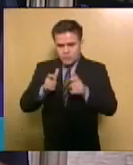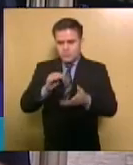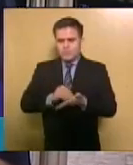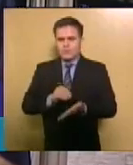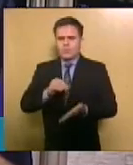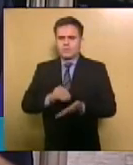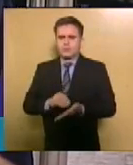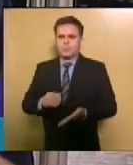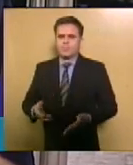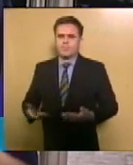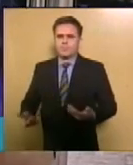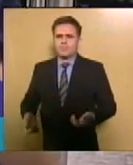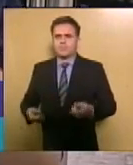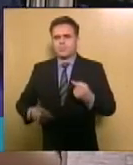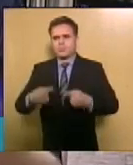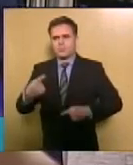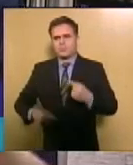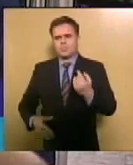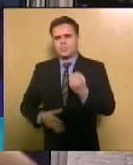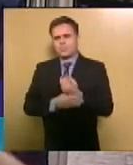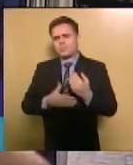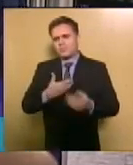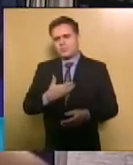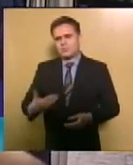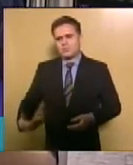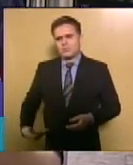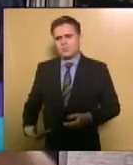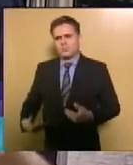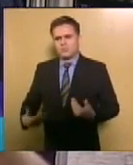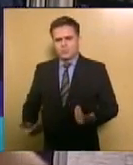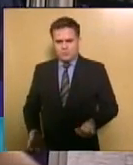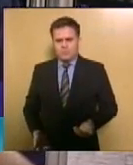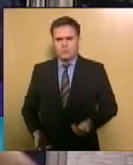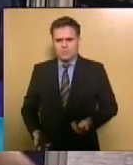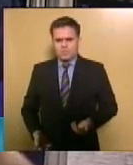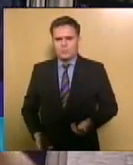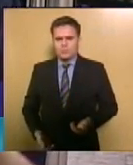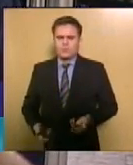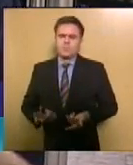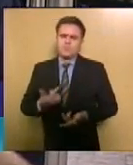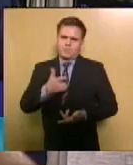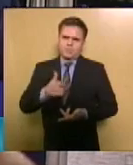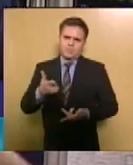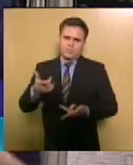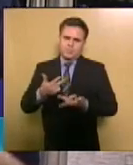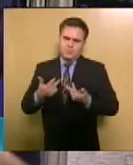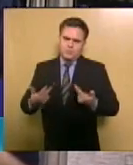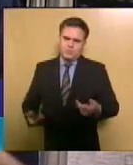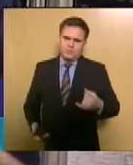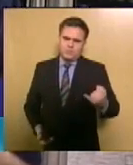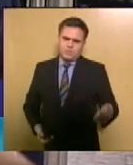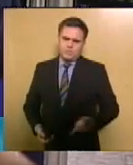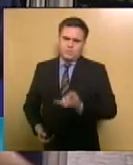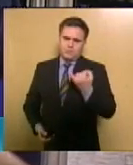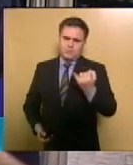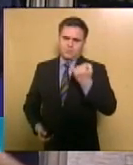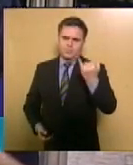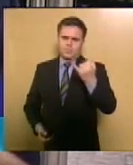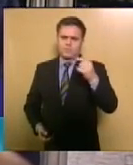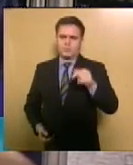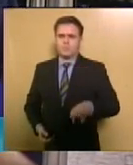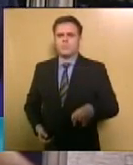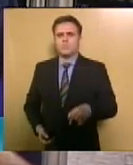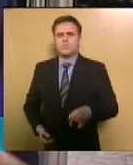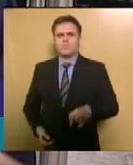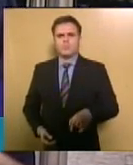pensar a política de segurança públ at out outras questões que são extremamente importantes